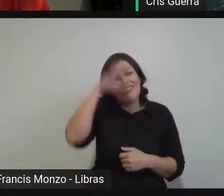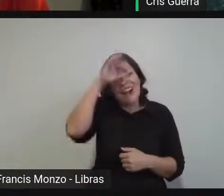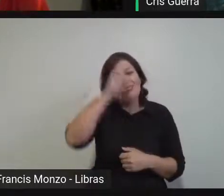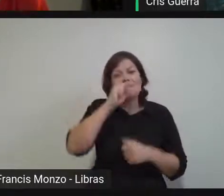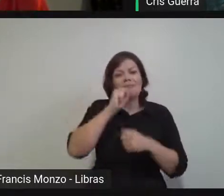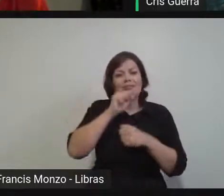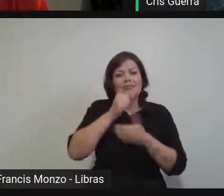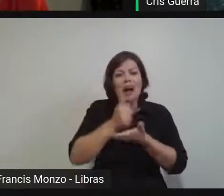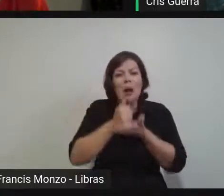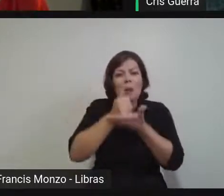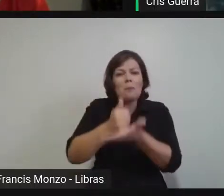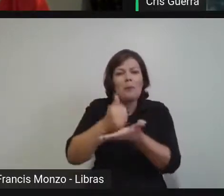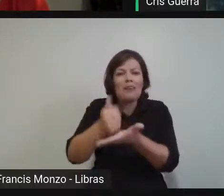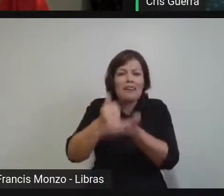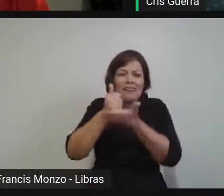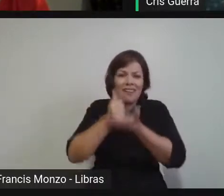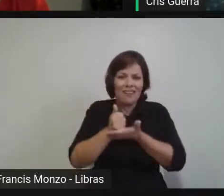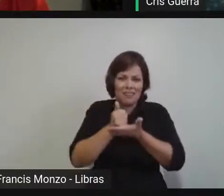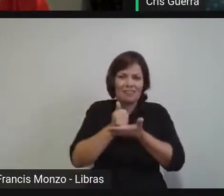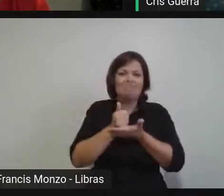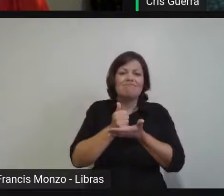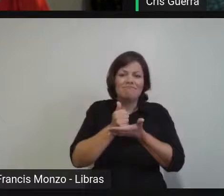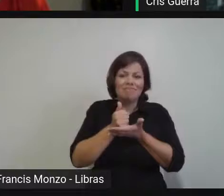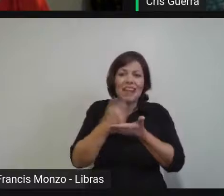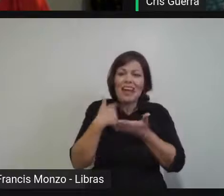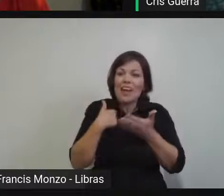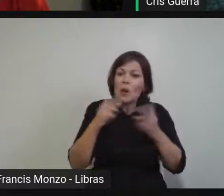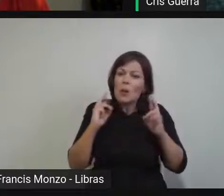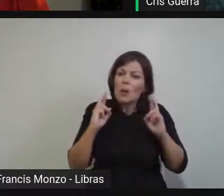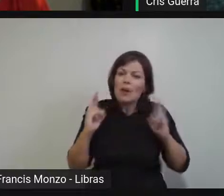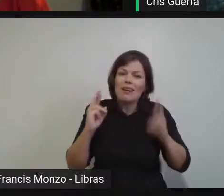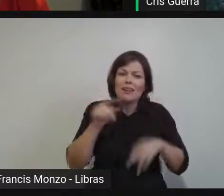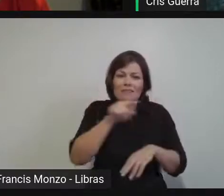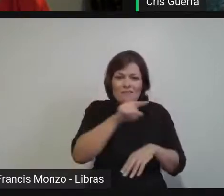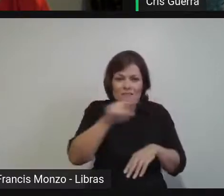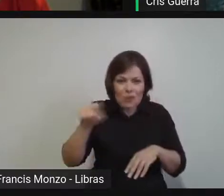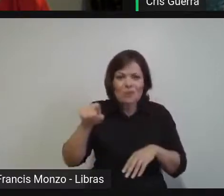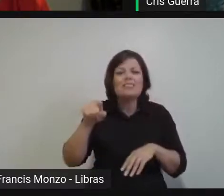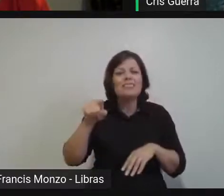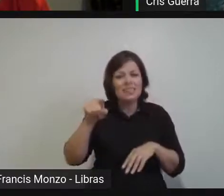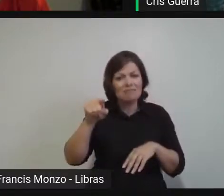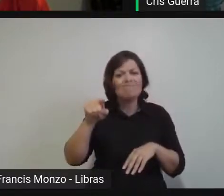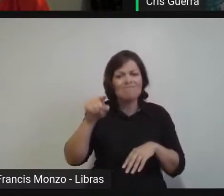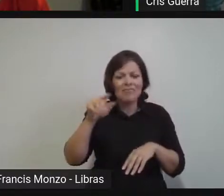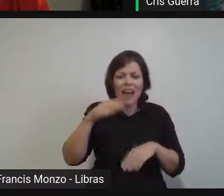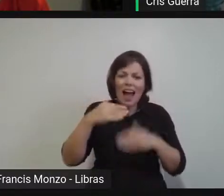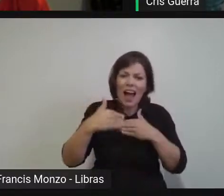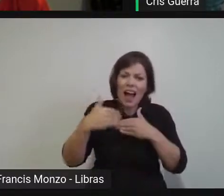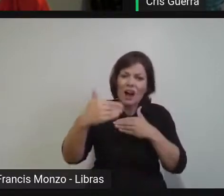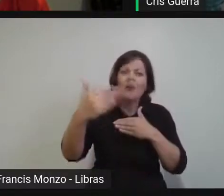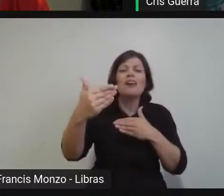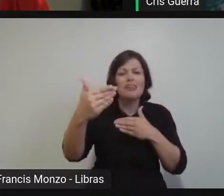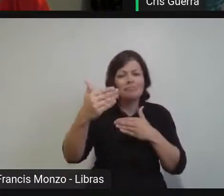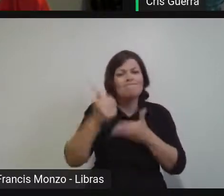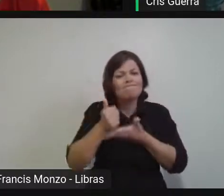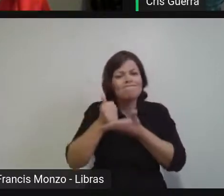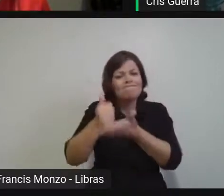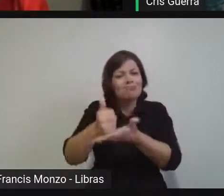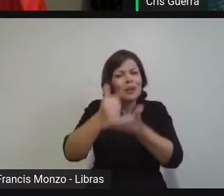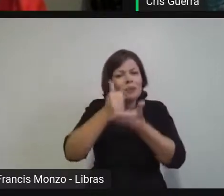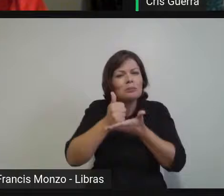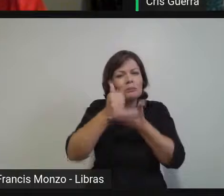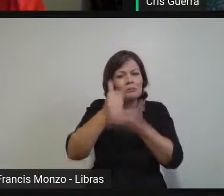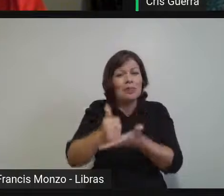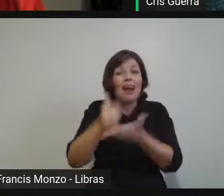que cada um que estava aqui nessa conversa se abrace muito nesses próximos dias, até que a gente possa se abraçar mutuamente, porque está